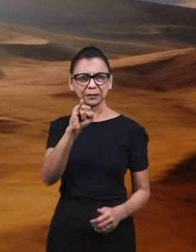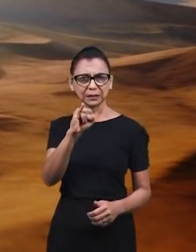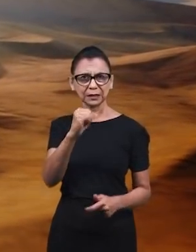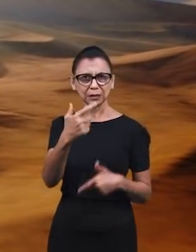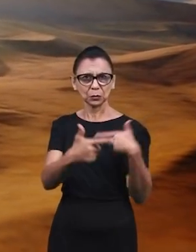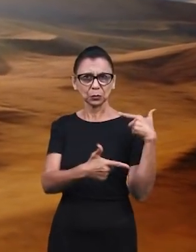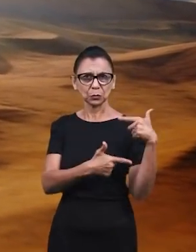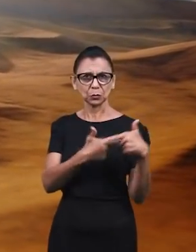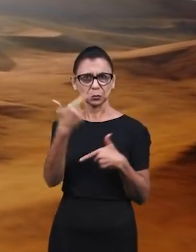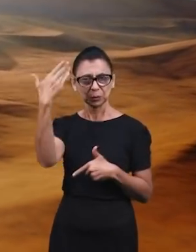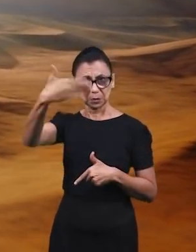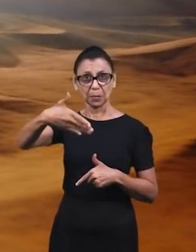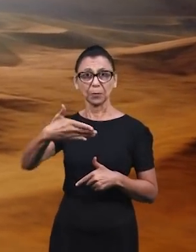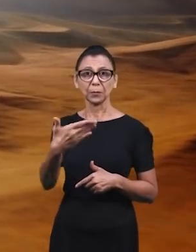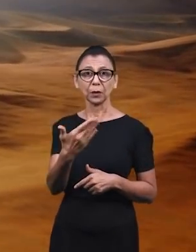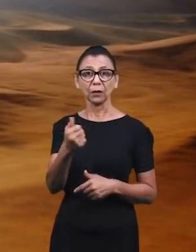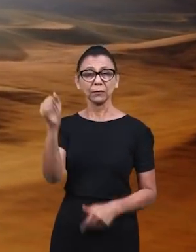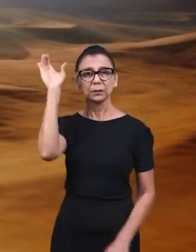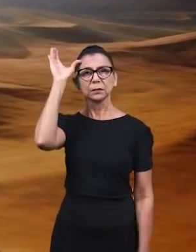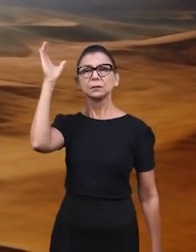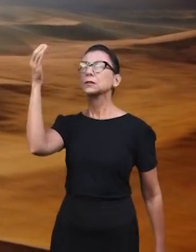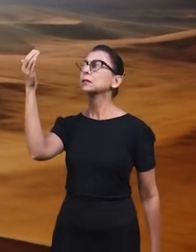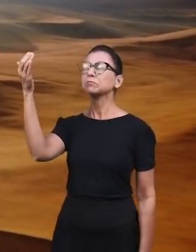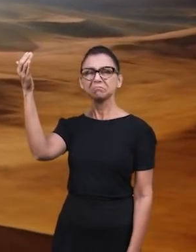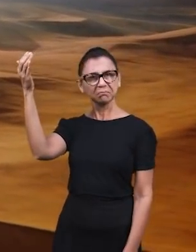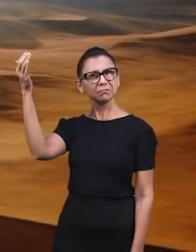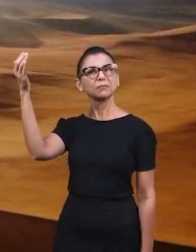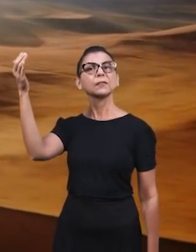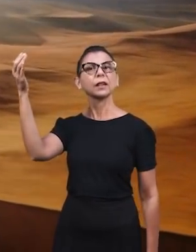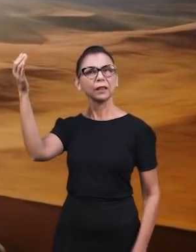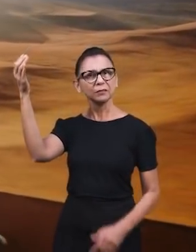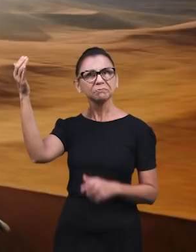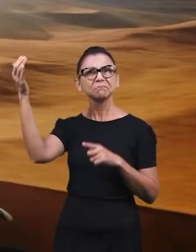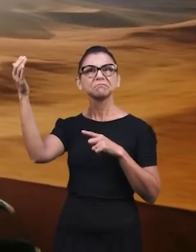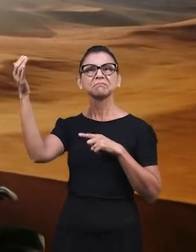Ele dá solução,